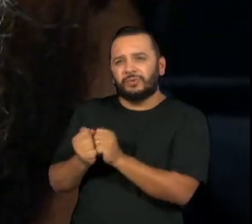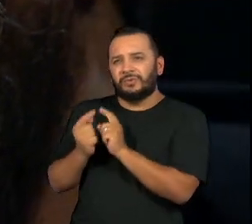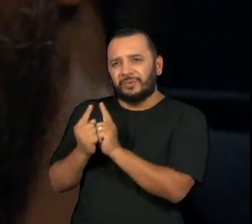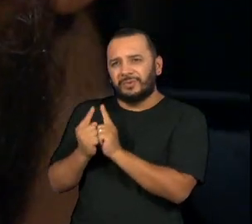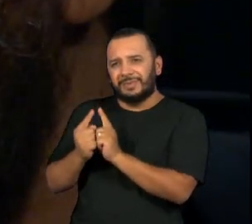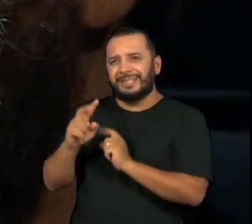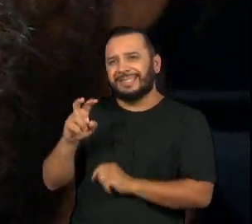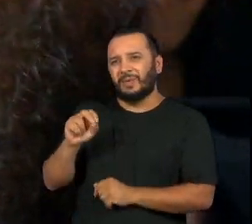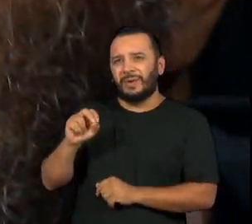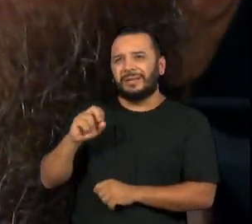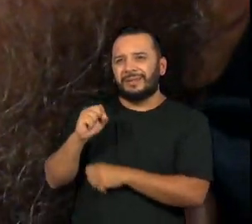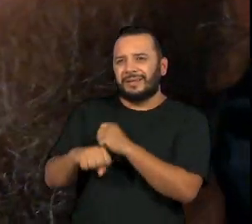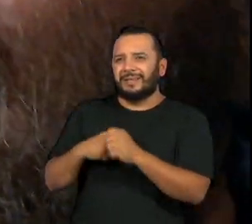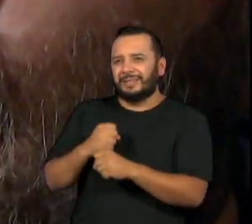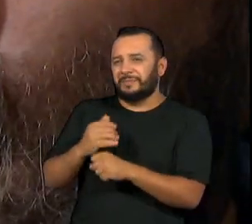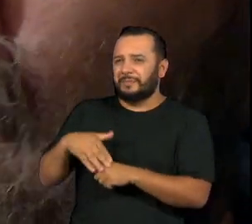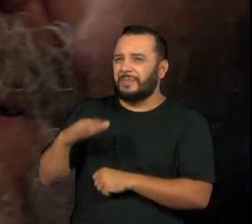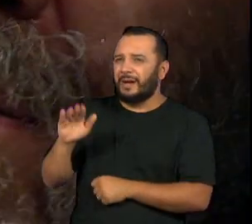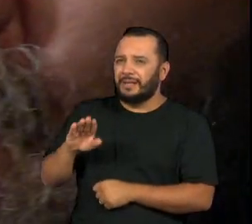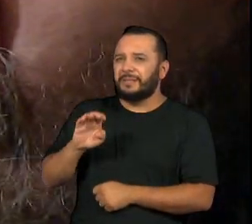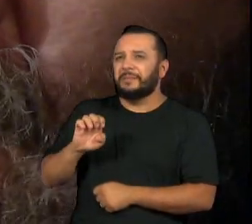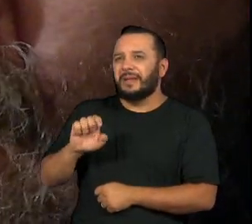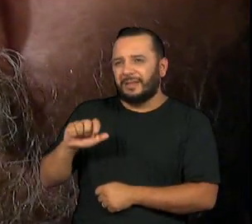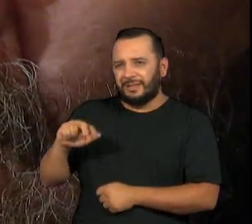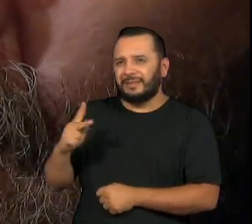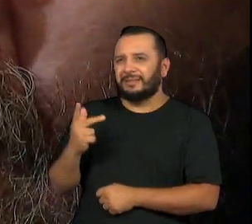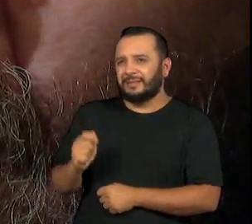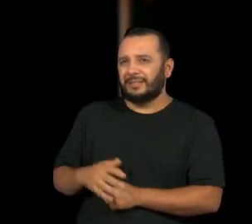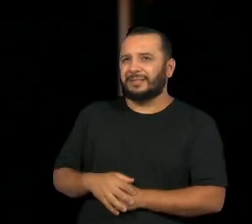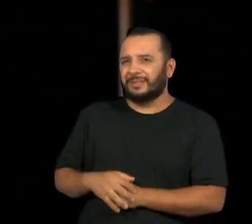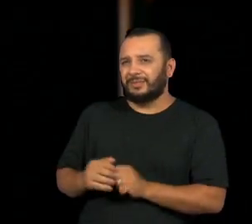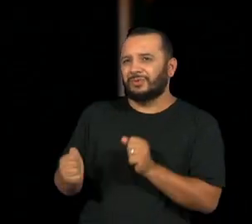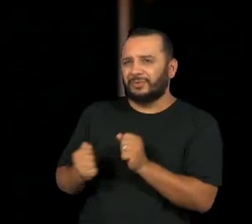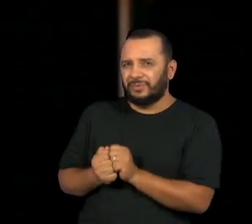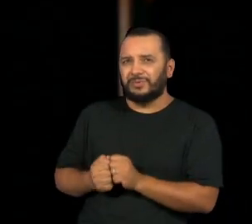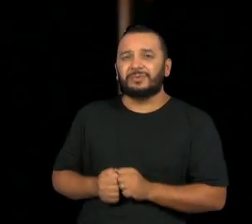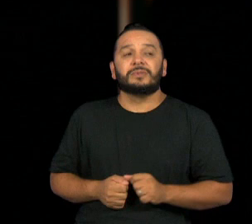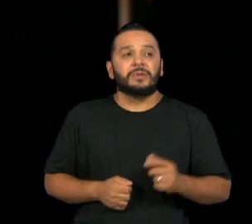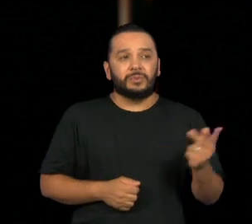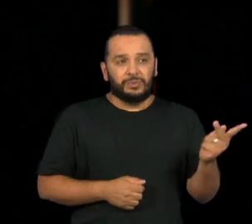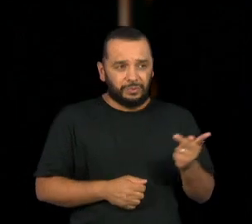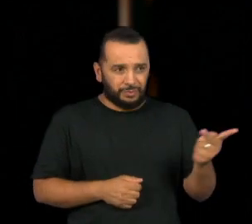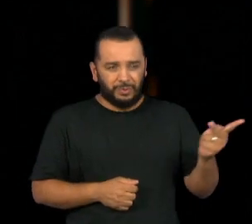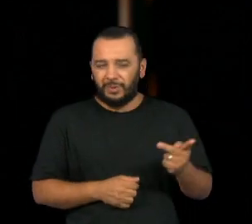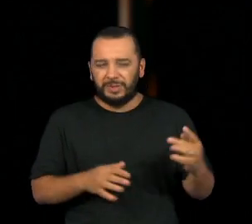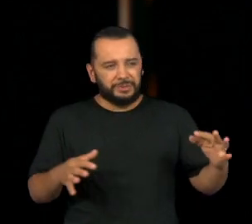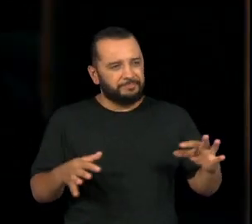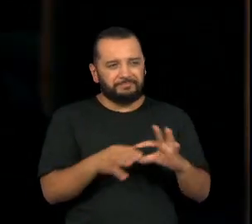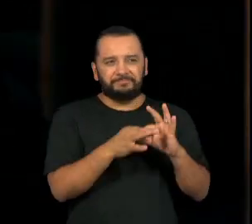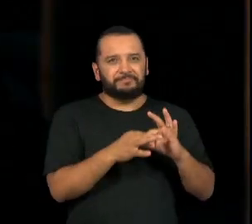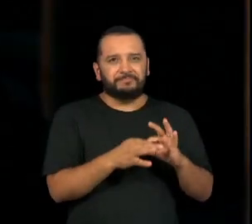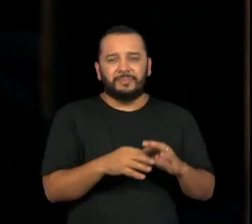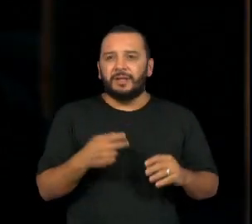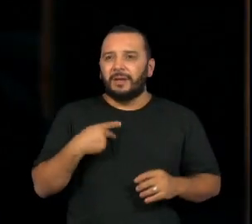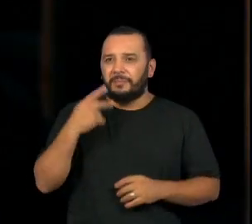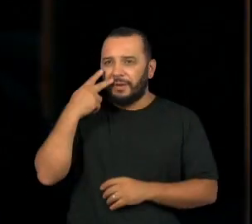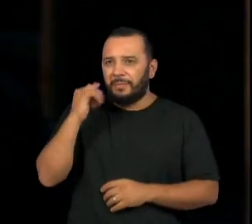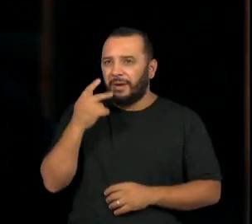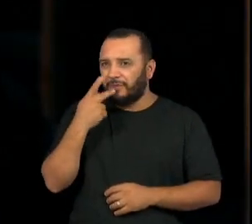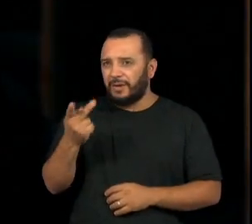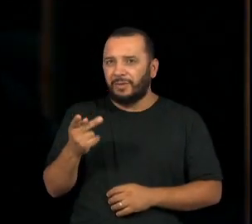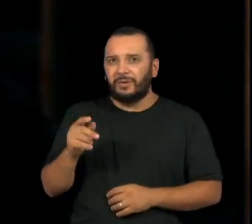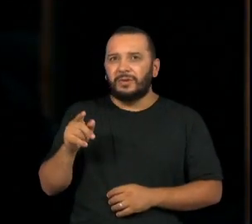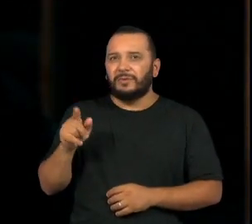50 anos. Né? Belinha era realmente um com o outro, né? Eu acho que não tem... E aí papai falava assim, você